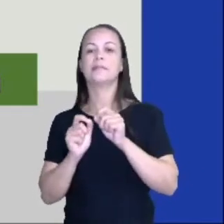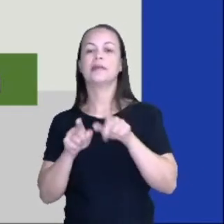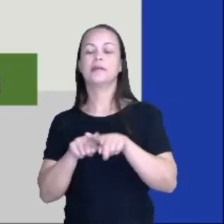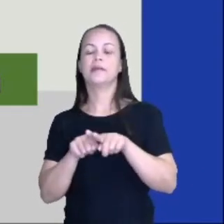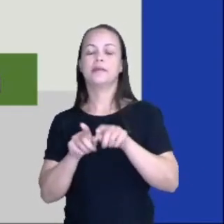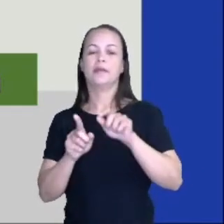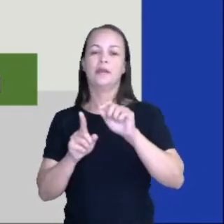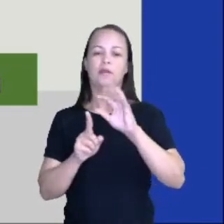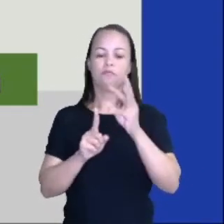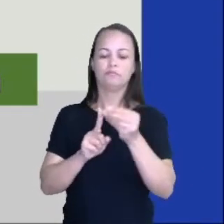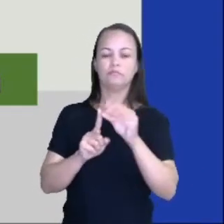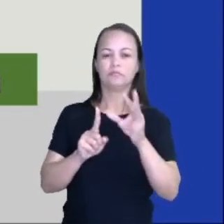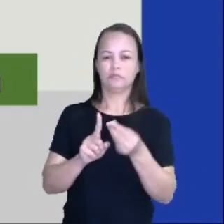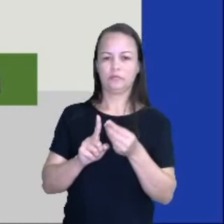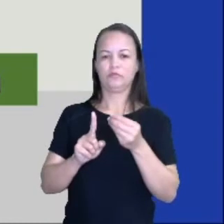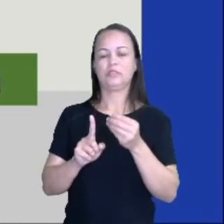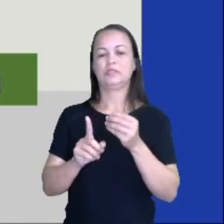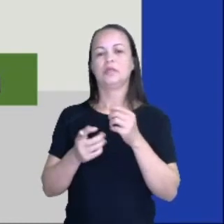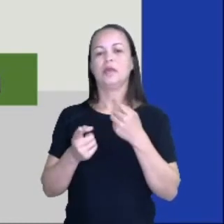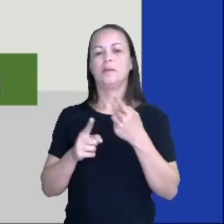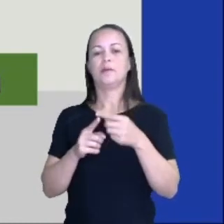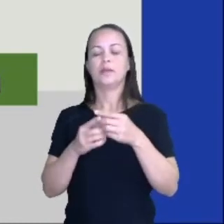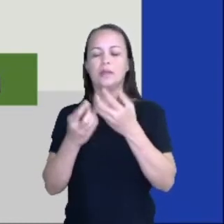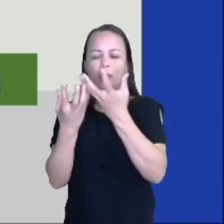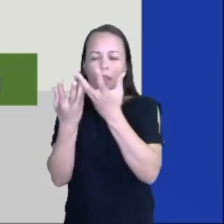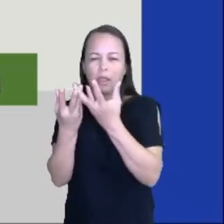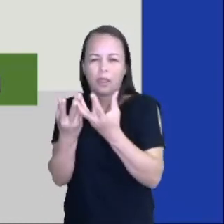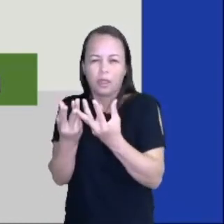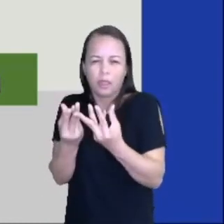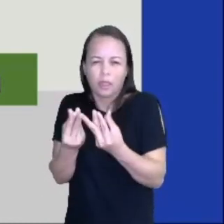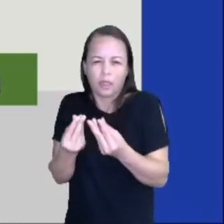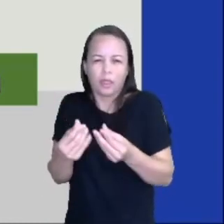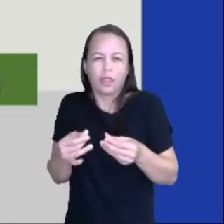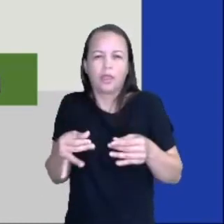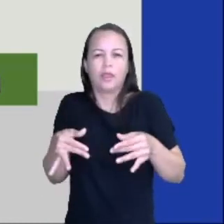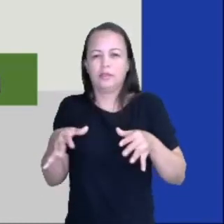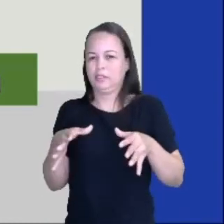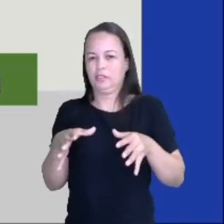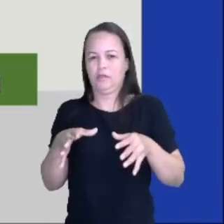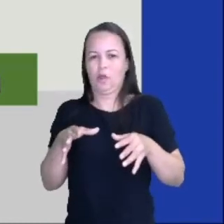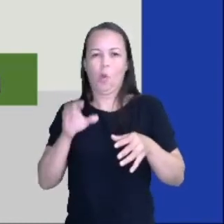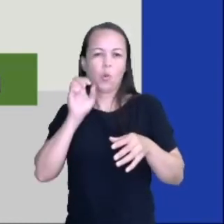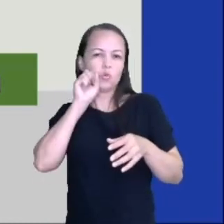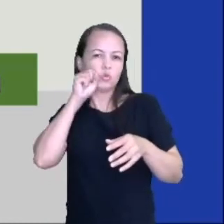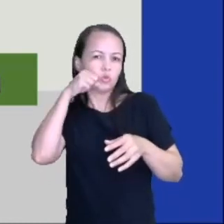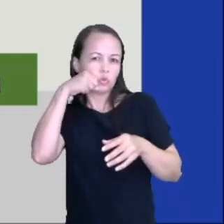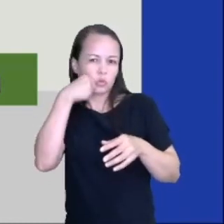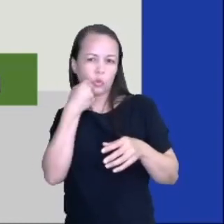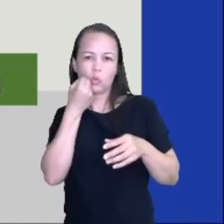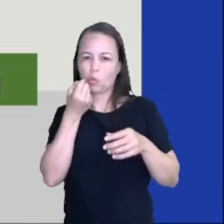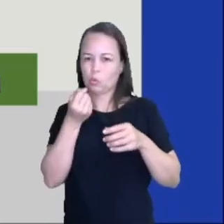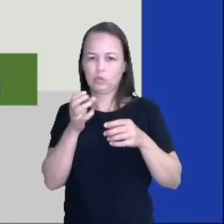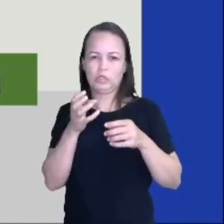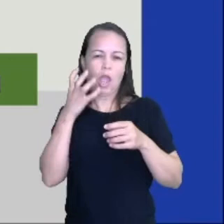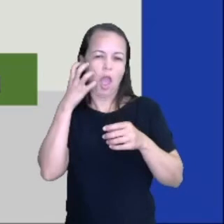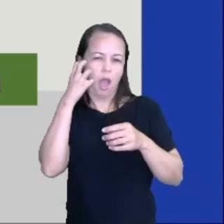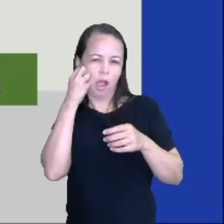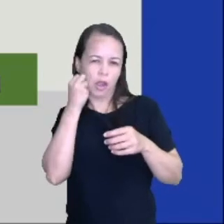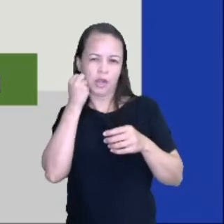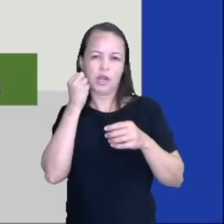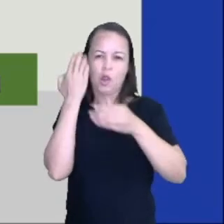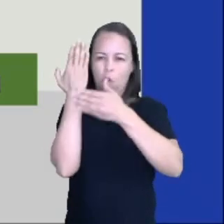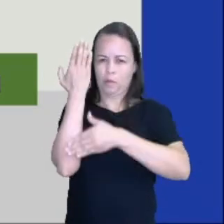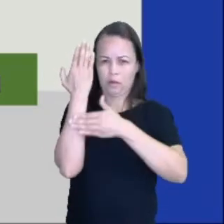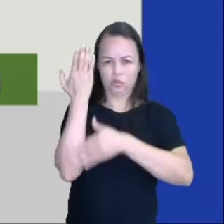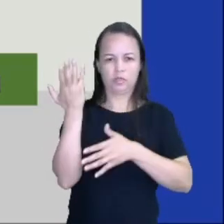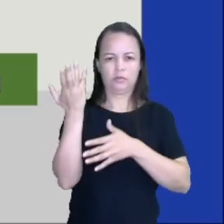física, porque se a gente deixar que ele derreta, ele não vai virar um suco de abacaxi ou um suco de maracujá. Ele vai voltar